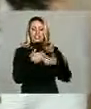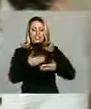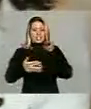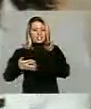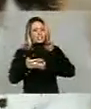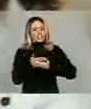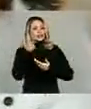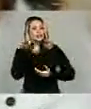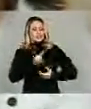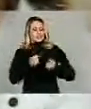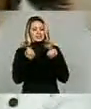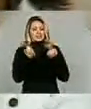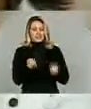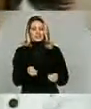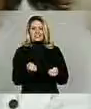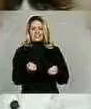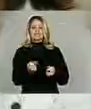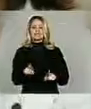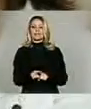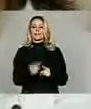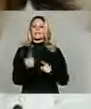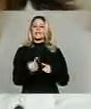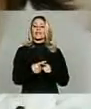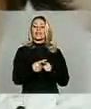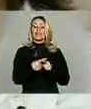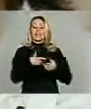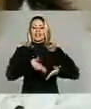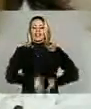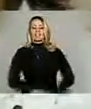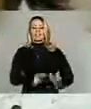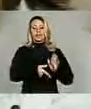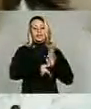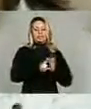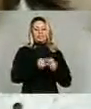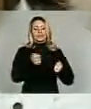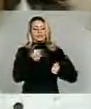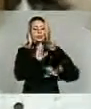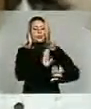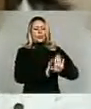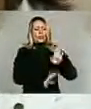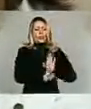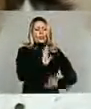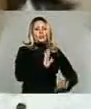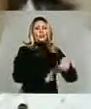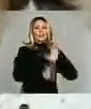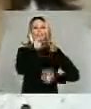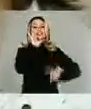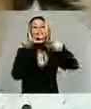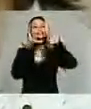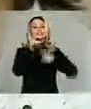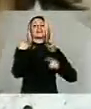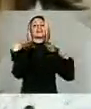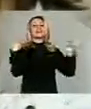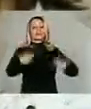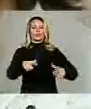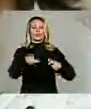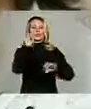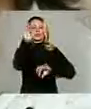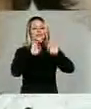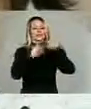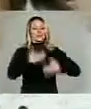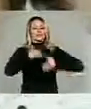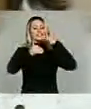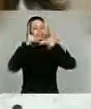ganhem peso, porque o prematuro ele precisa de um aquecimento, ele precisa de condições adequadas para ele se